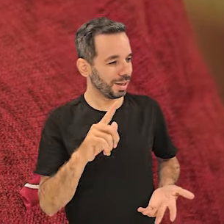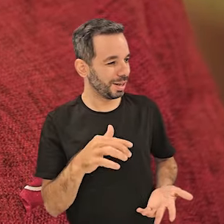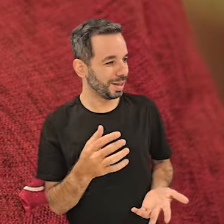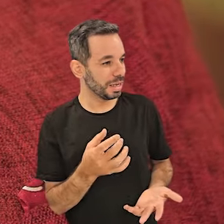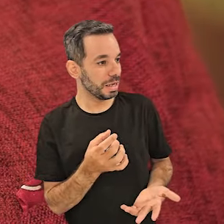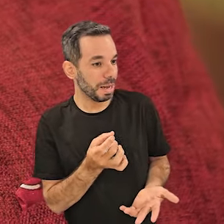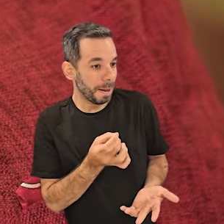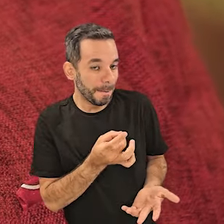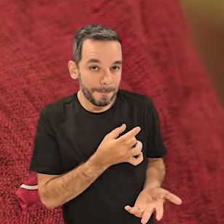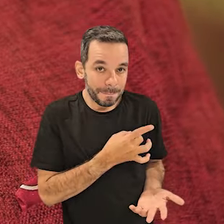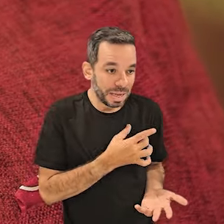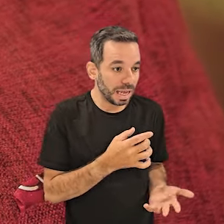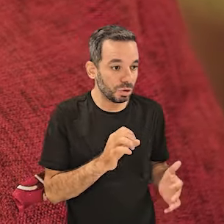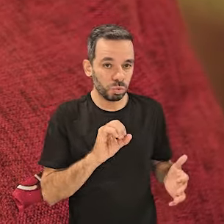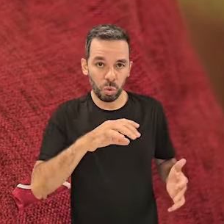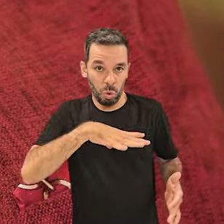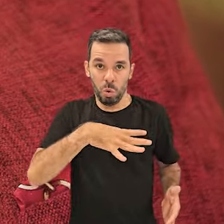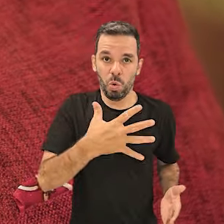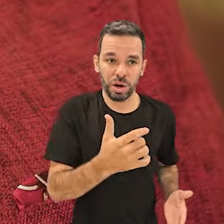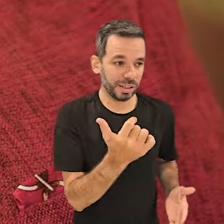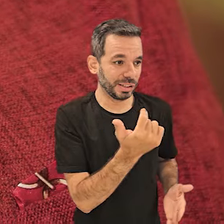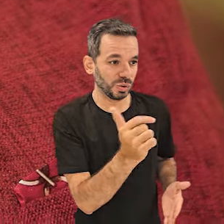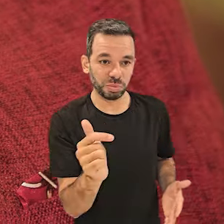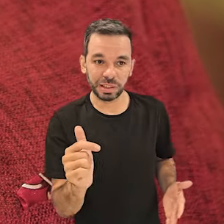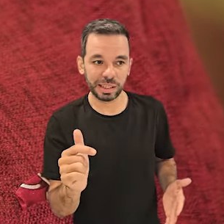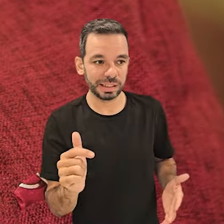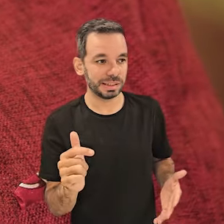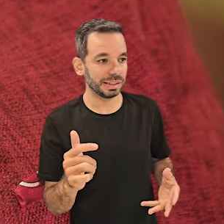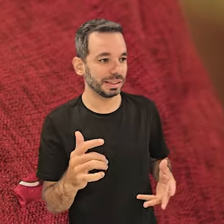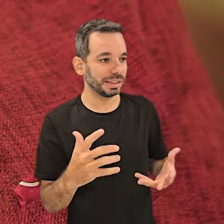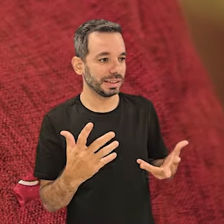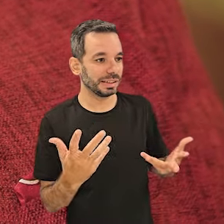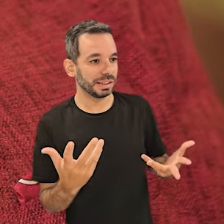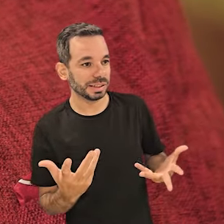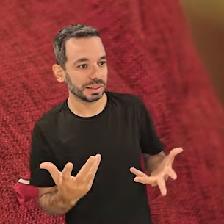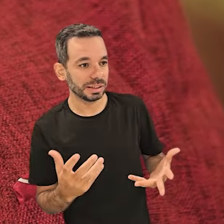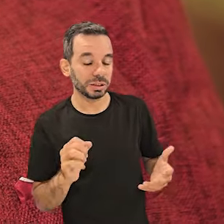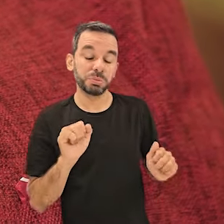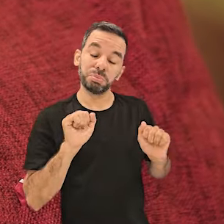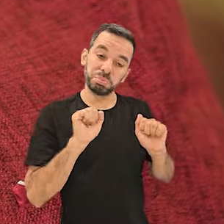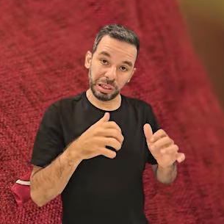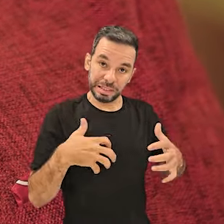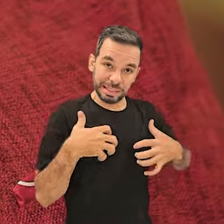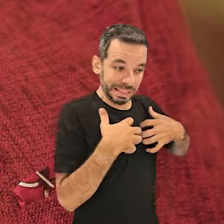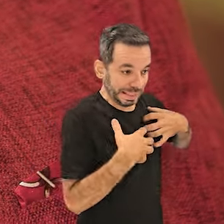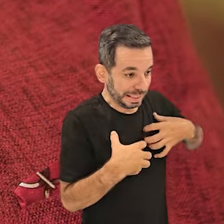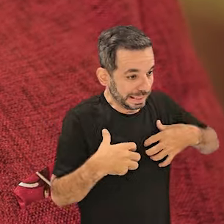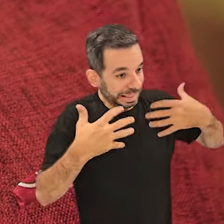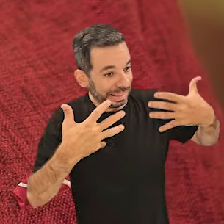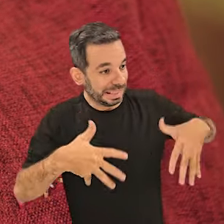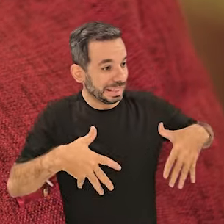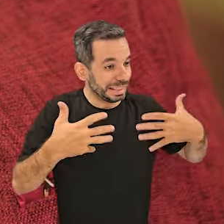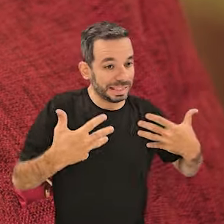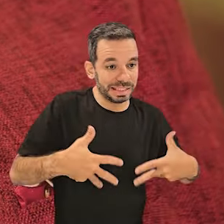medo e a ausência de coragem se desencadeiam, ora em